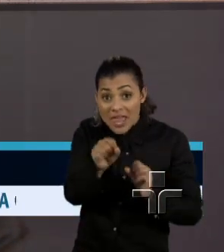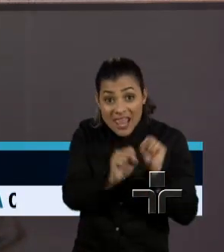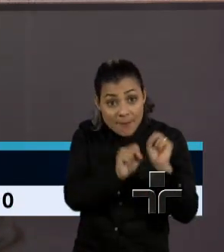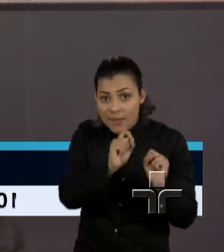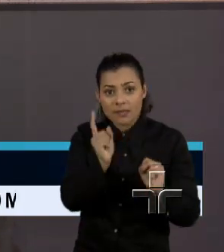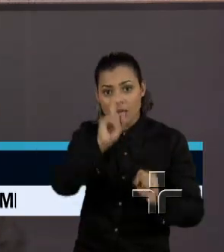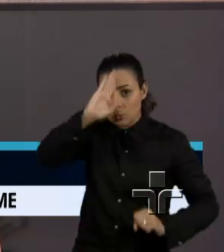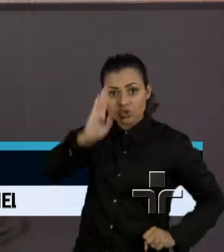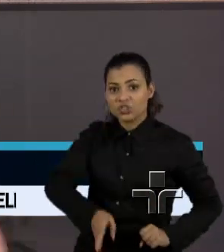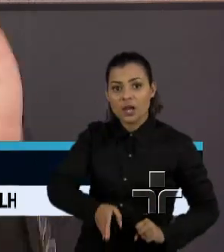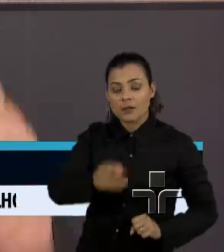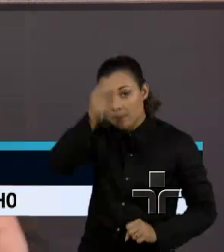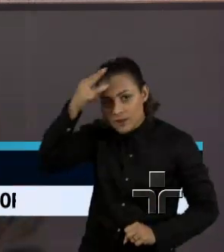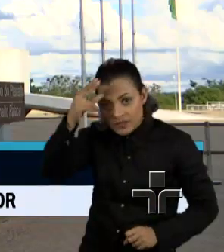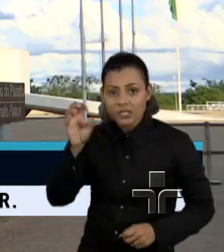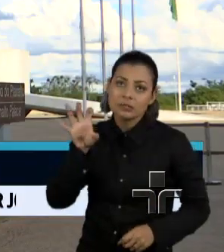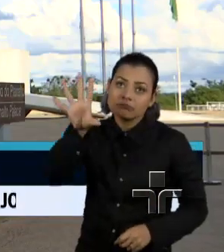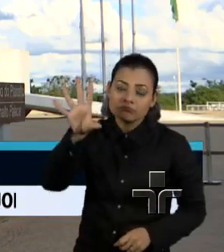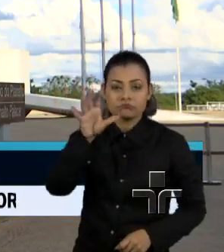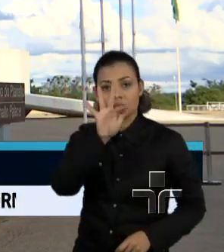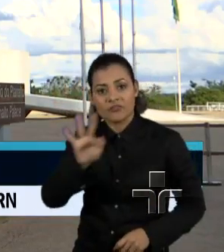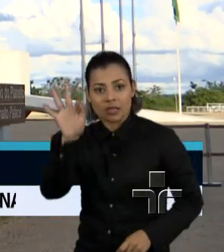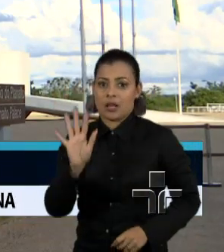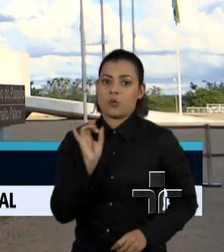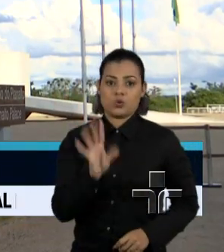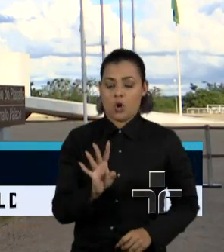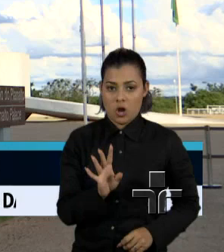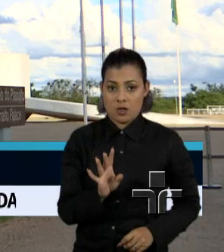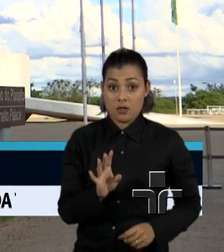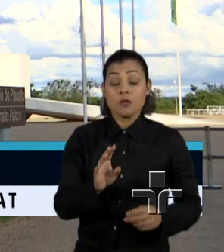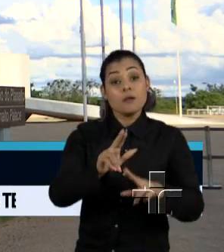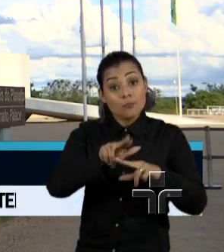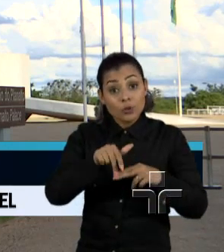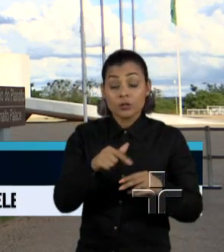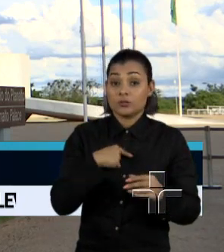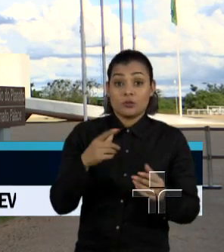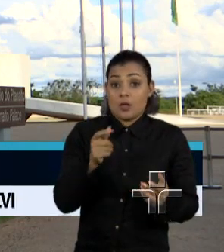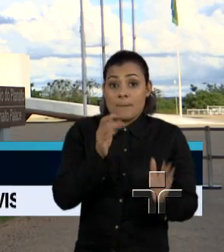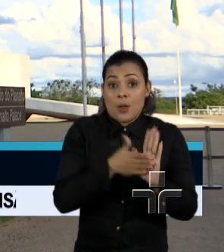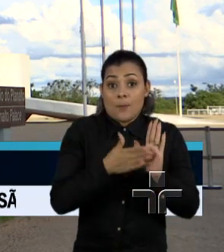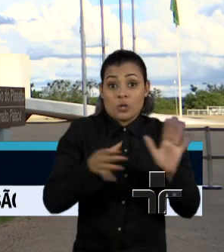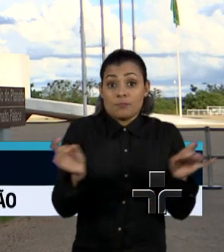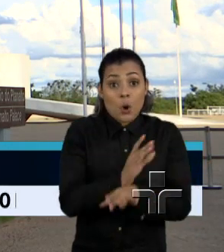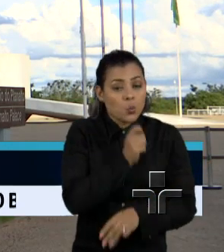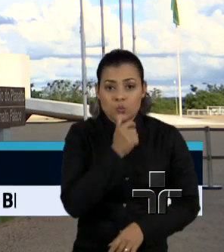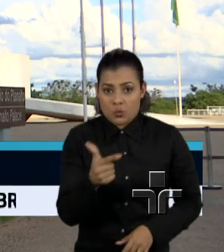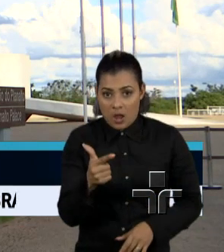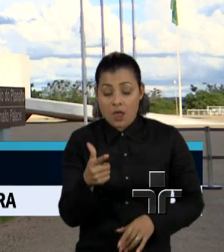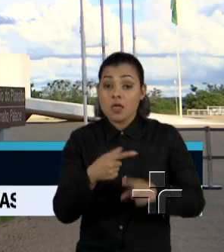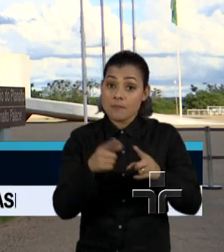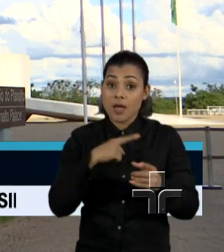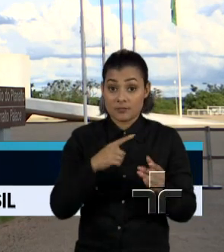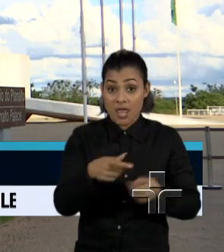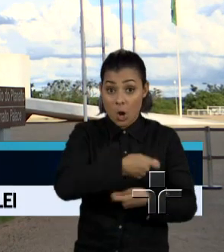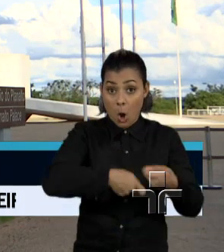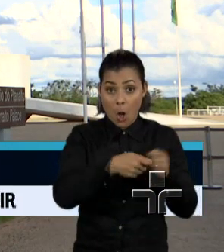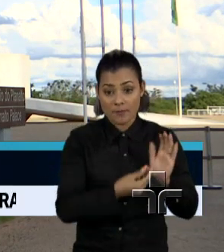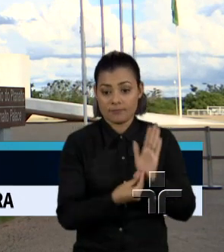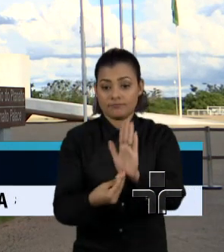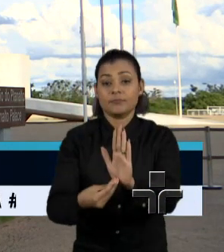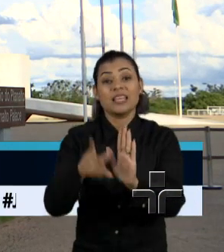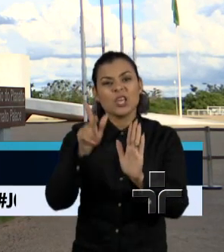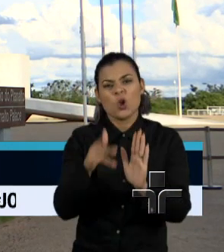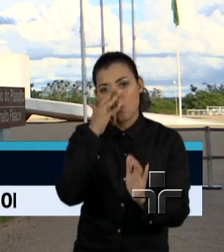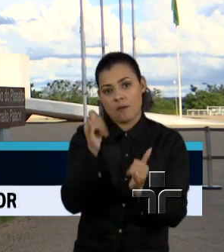vai direto para o município e Estado da União. O Planalto ainda não formalizou a proposta. A equipe econômica deve encaminhar um imposto tipo